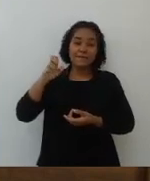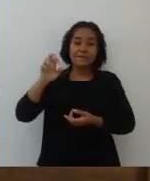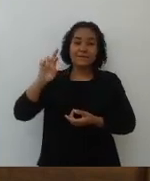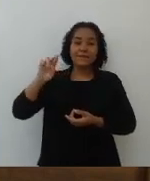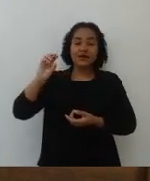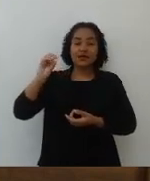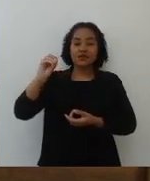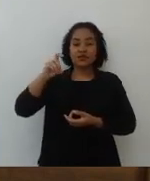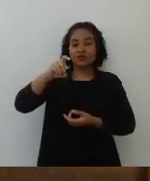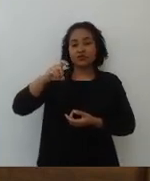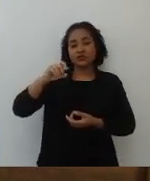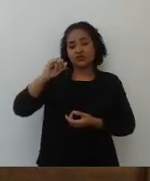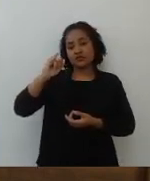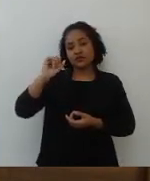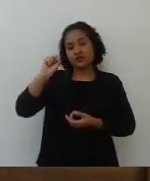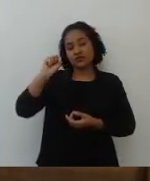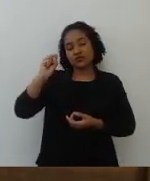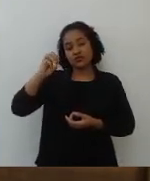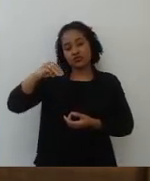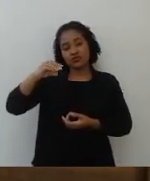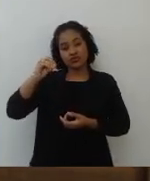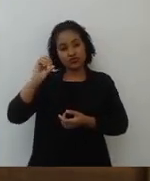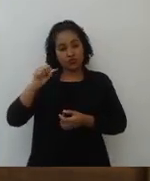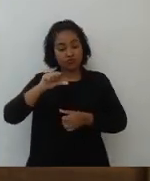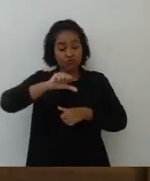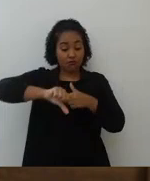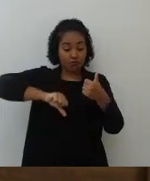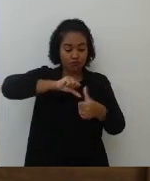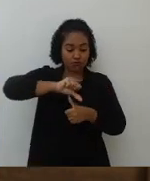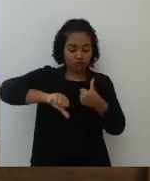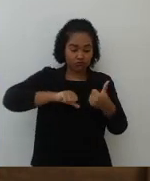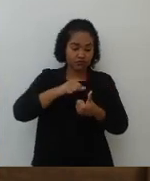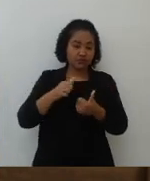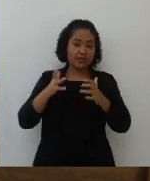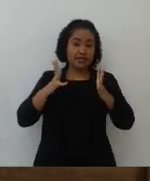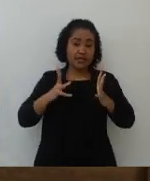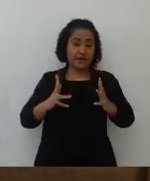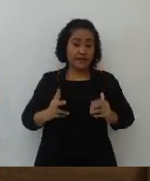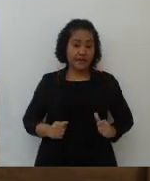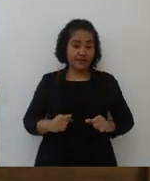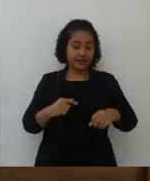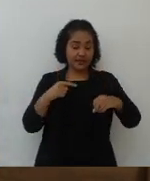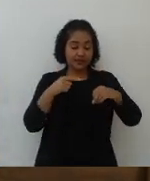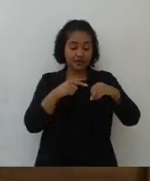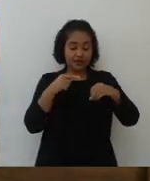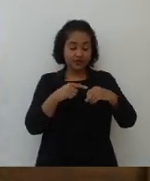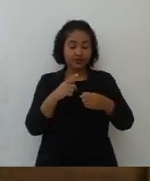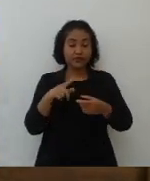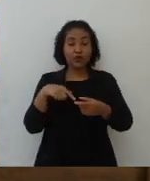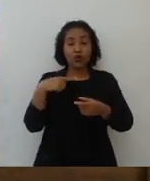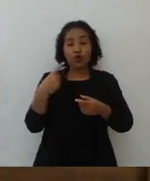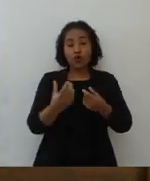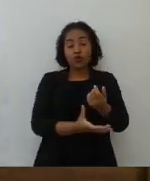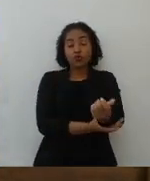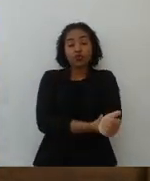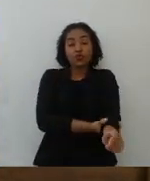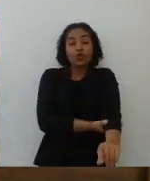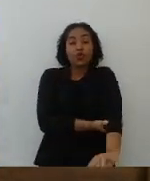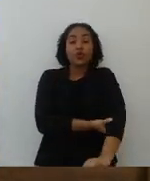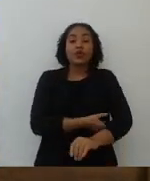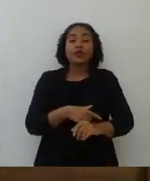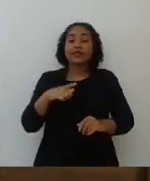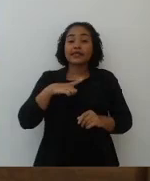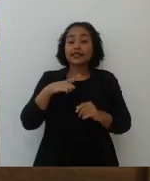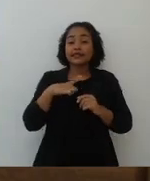trabalhar bastante para fazer esse processo de detox, tá? O outro tipo